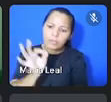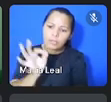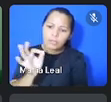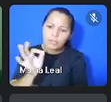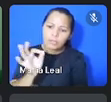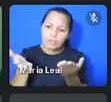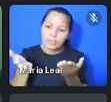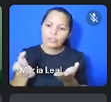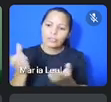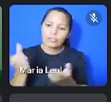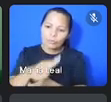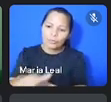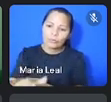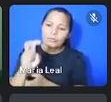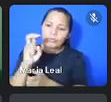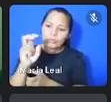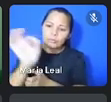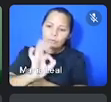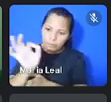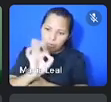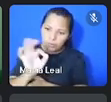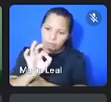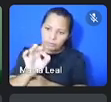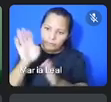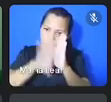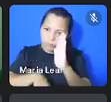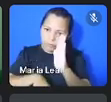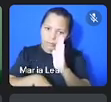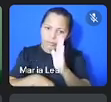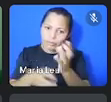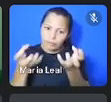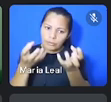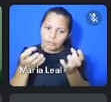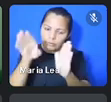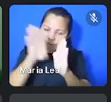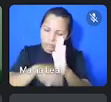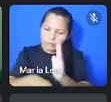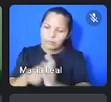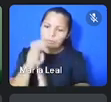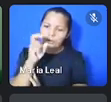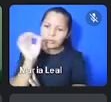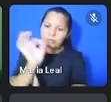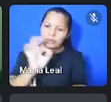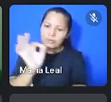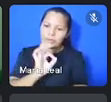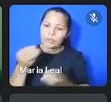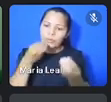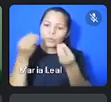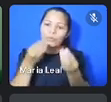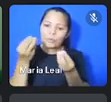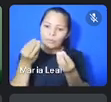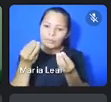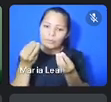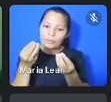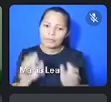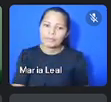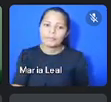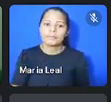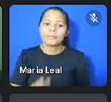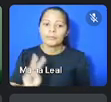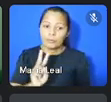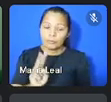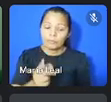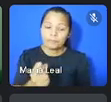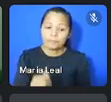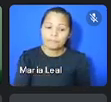valor resultante e vou tirar mais 5%. Como é que faz isso? É só pegar o valor que eu